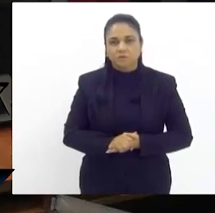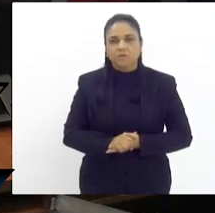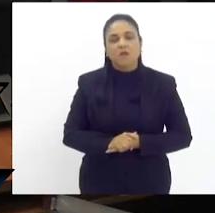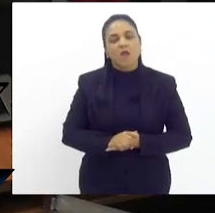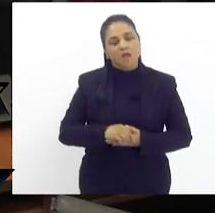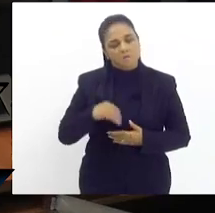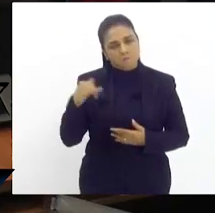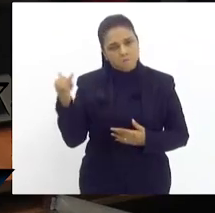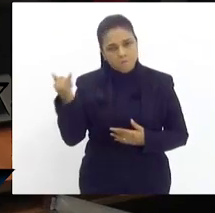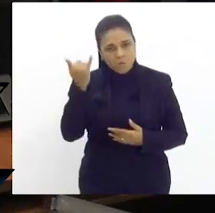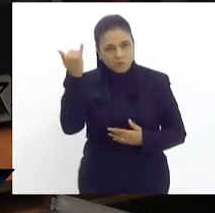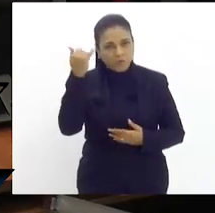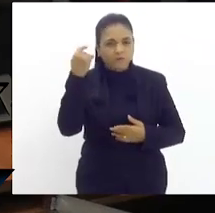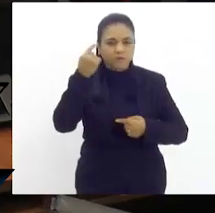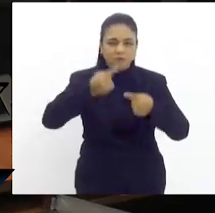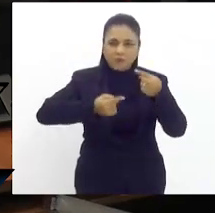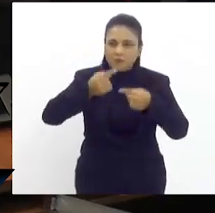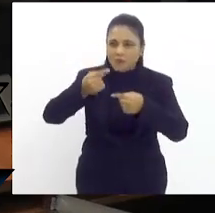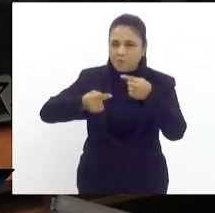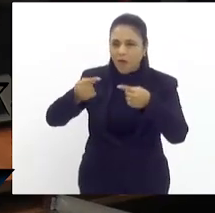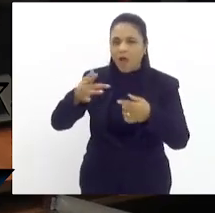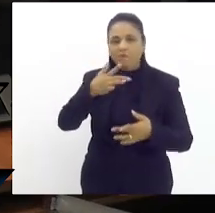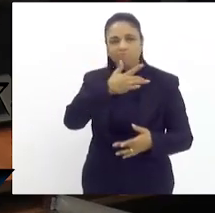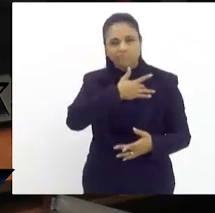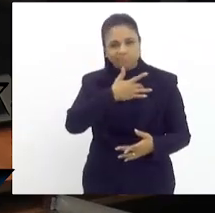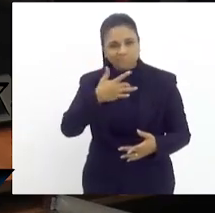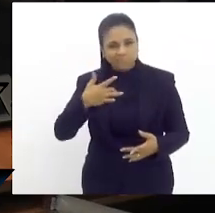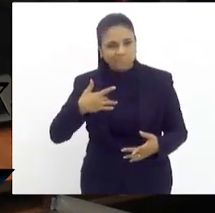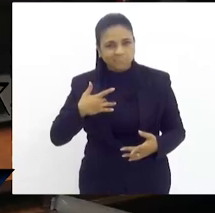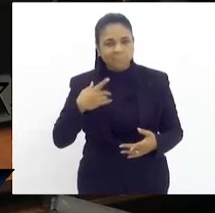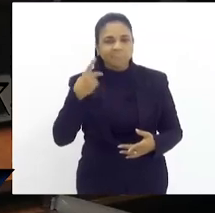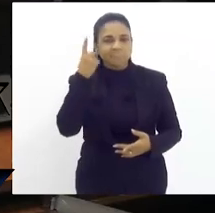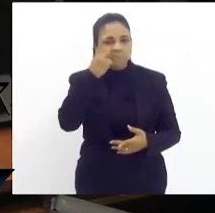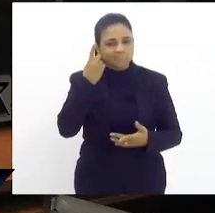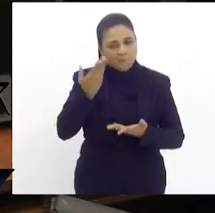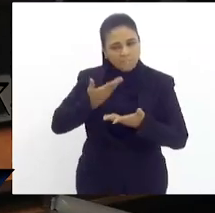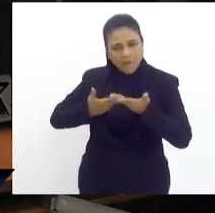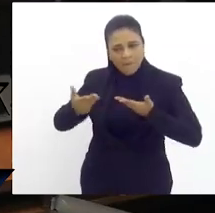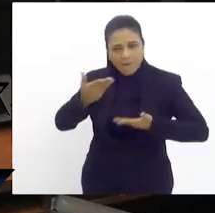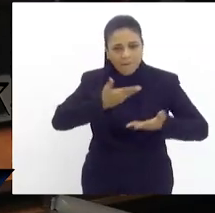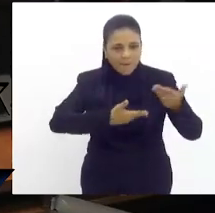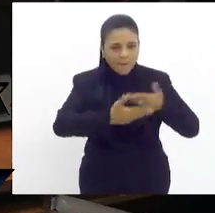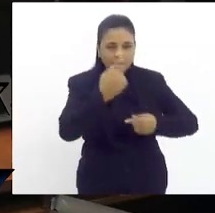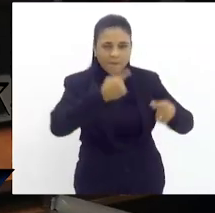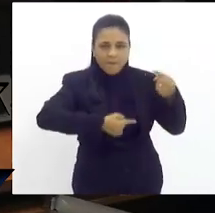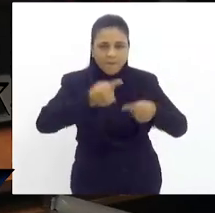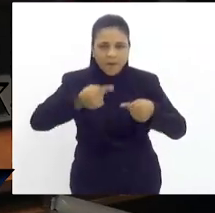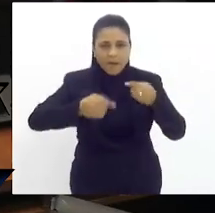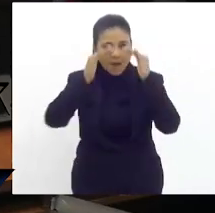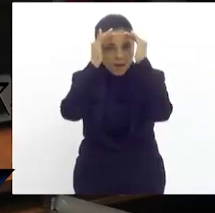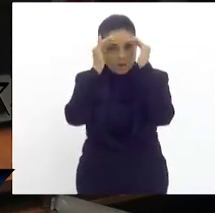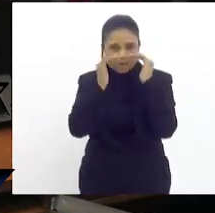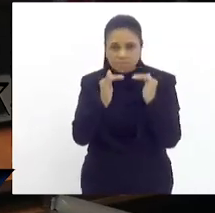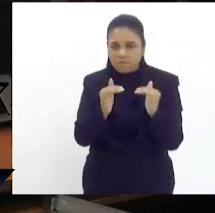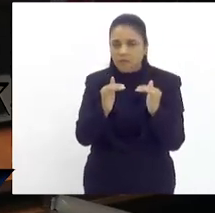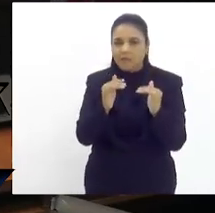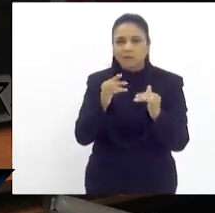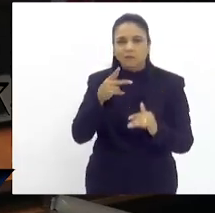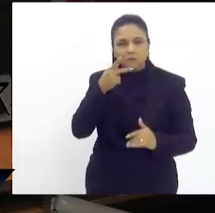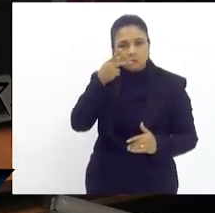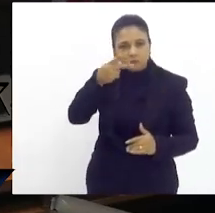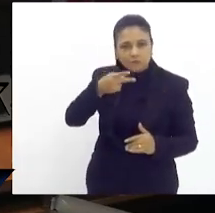que é muito importante esse debate um debate sadio entre os deputados né com muita harmonia muito respeito na fala né